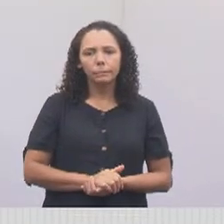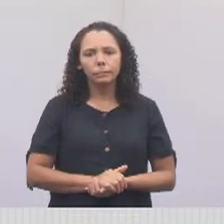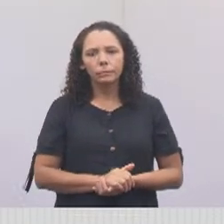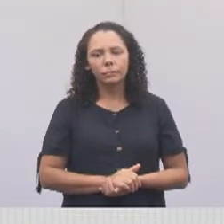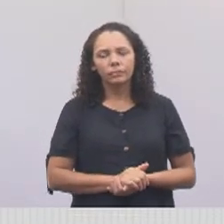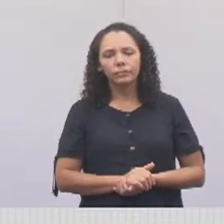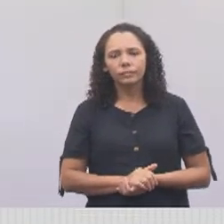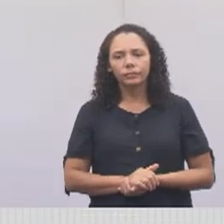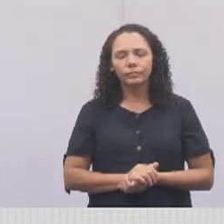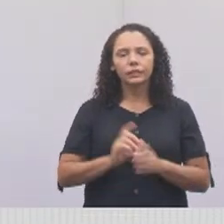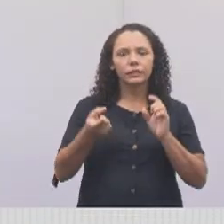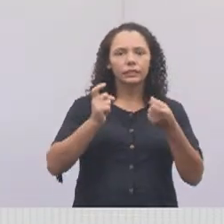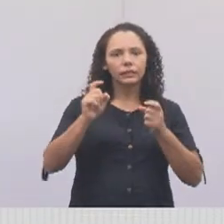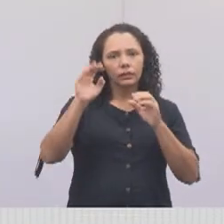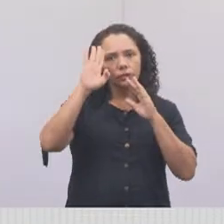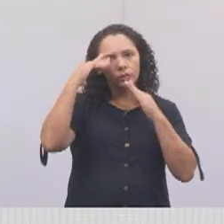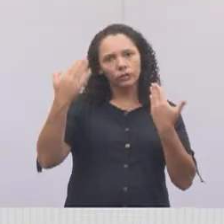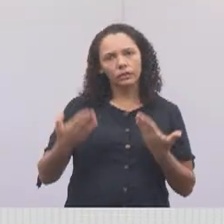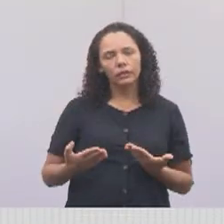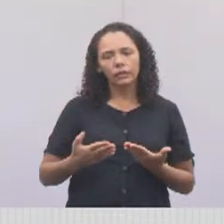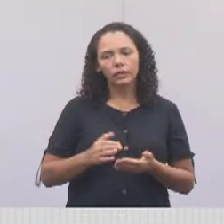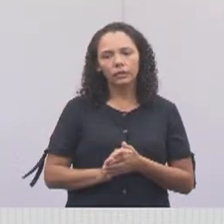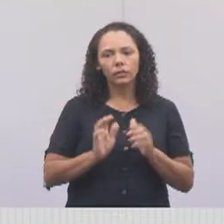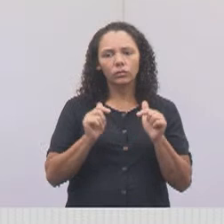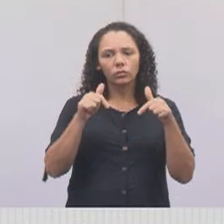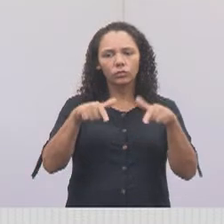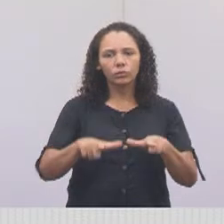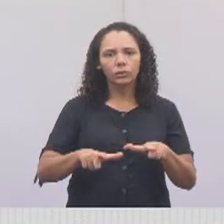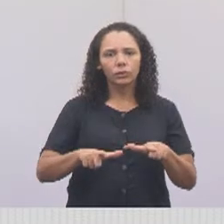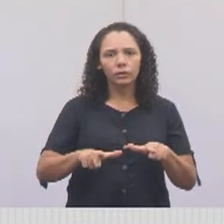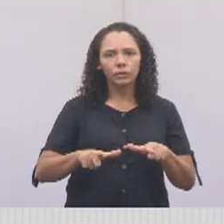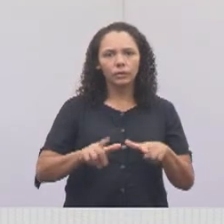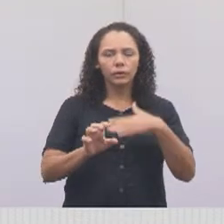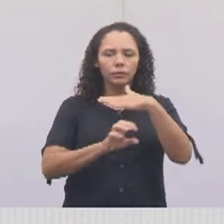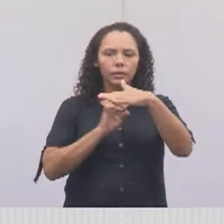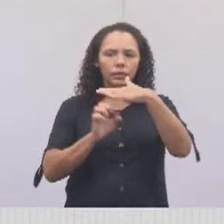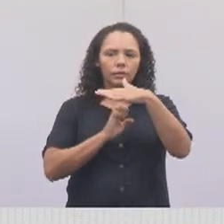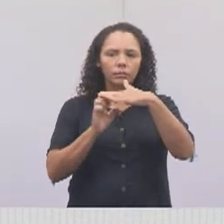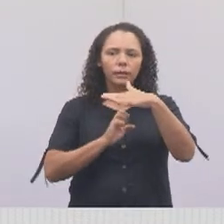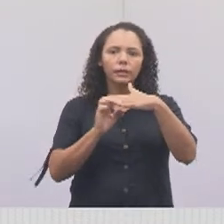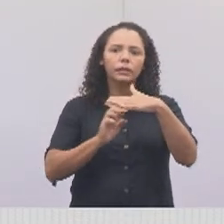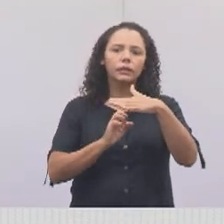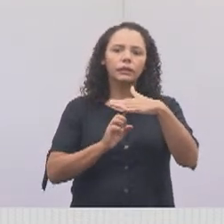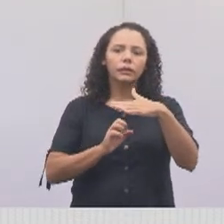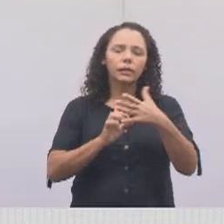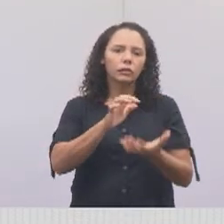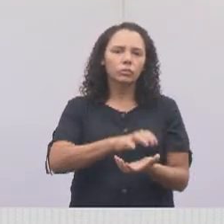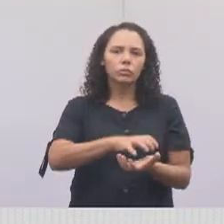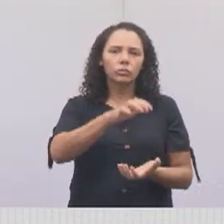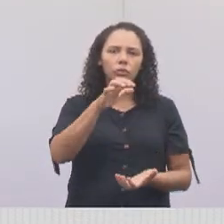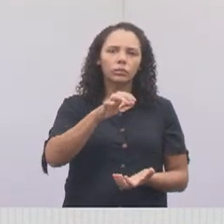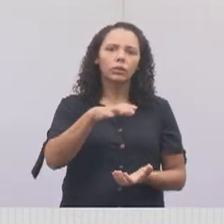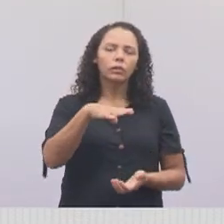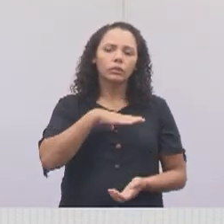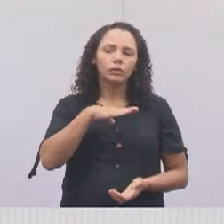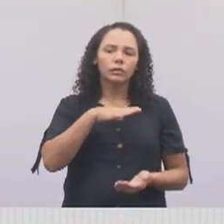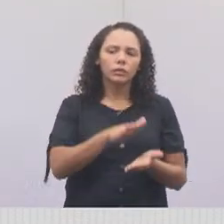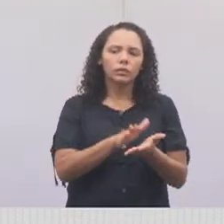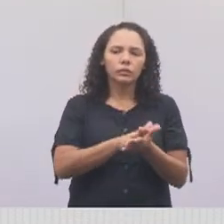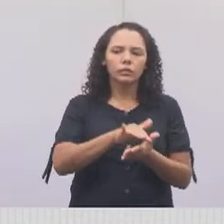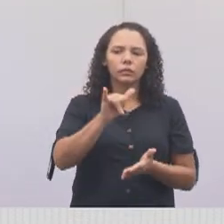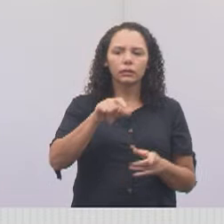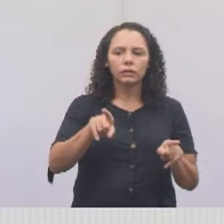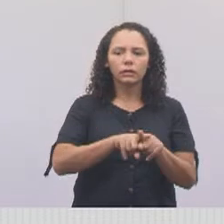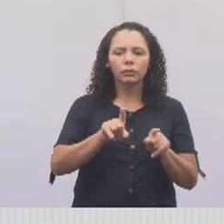Sessão solene, né, o diploma de mérito em reconhecimento ao apoio da empresa em prol da população idosa no nosso município. Também